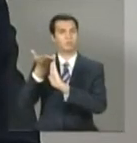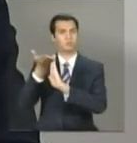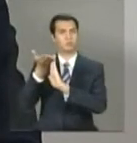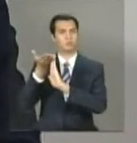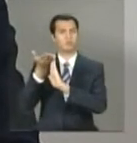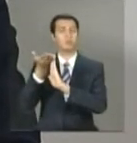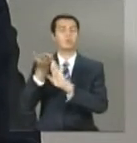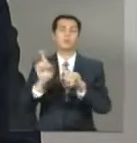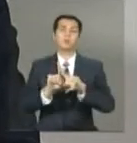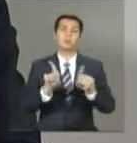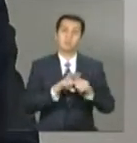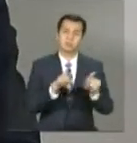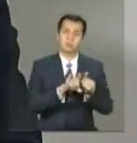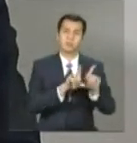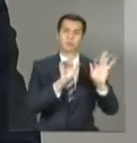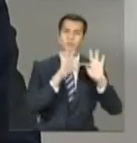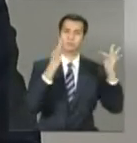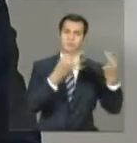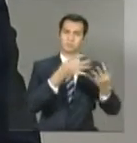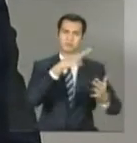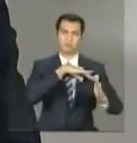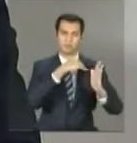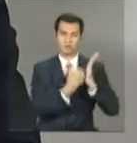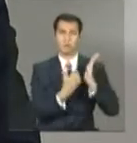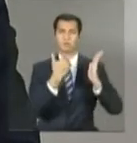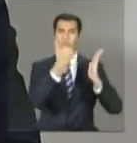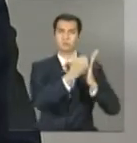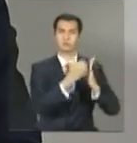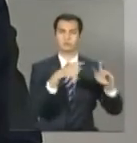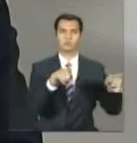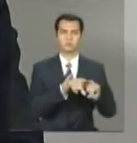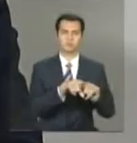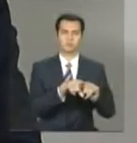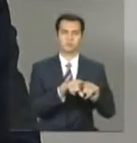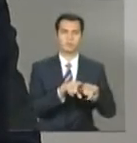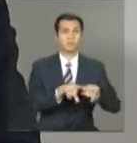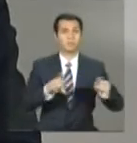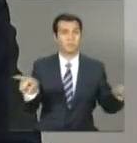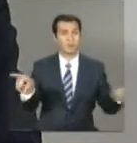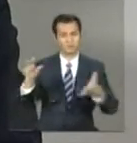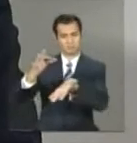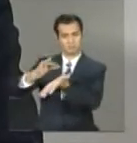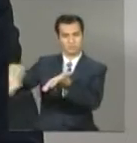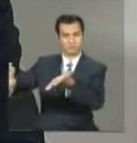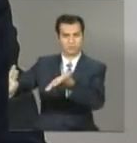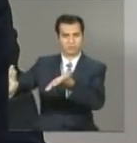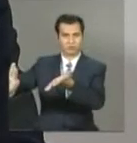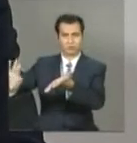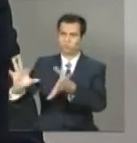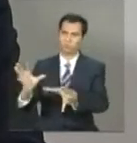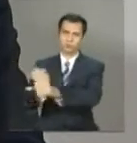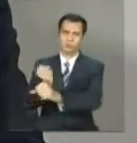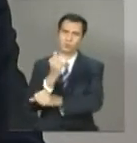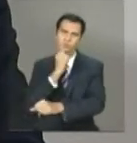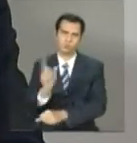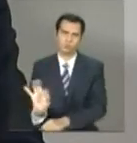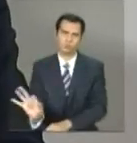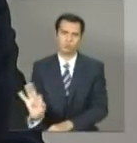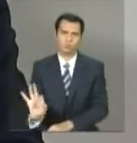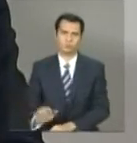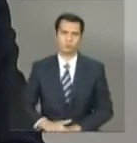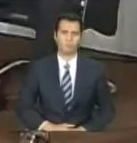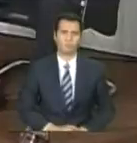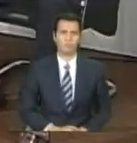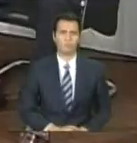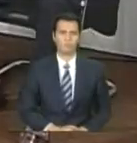ter aumentado, para o cadastro, a renda proveniente do programa não entra no cálculo da renda per capita.